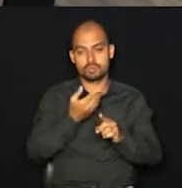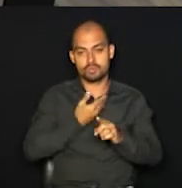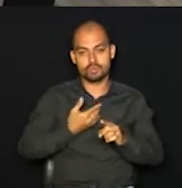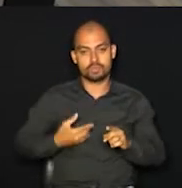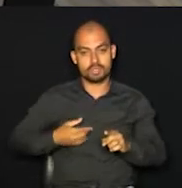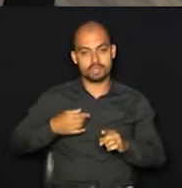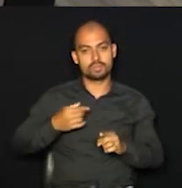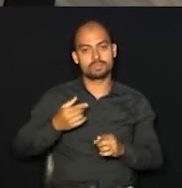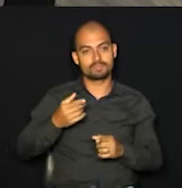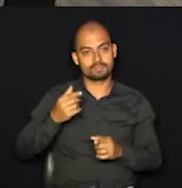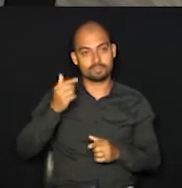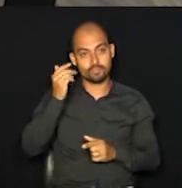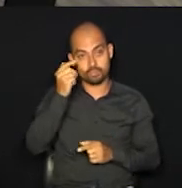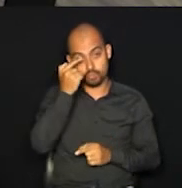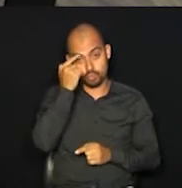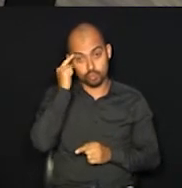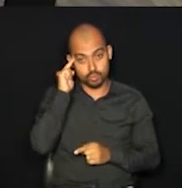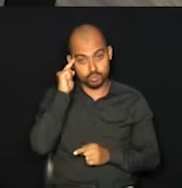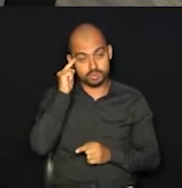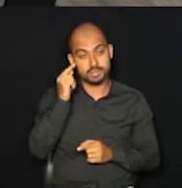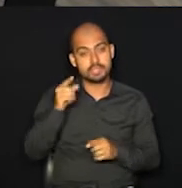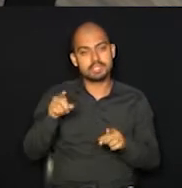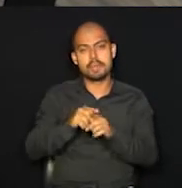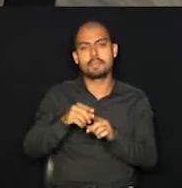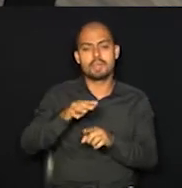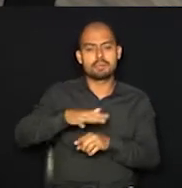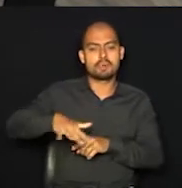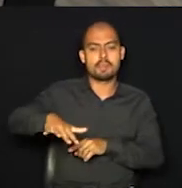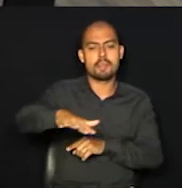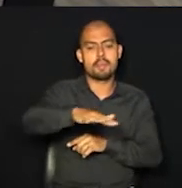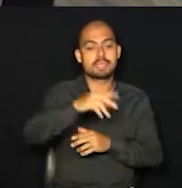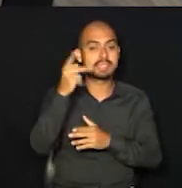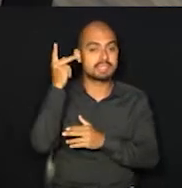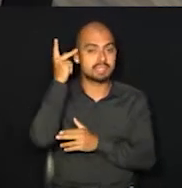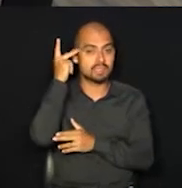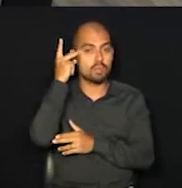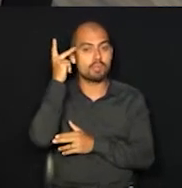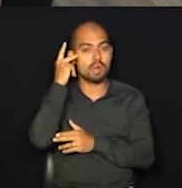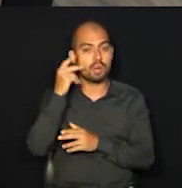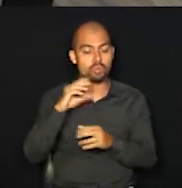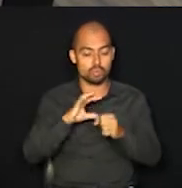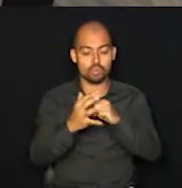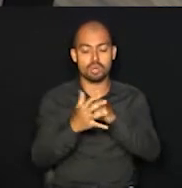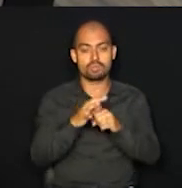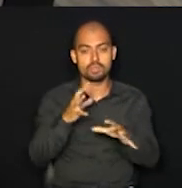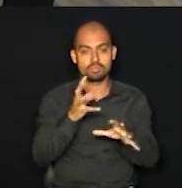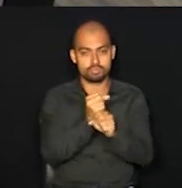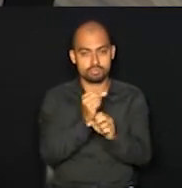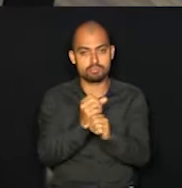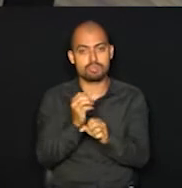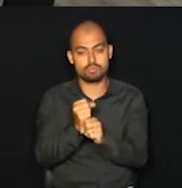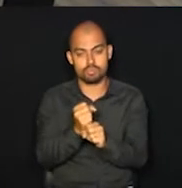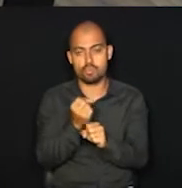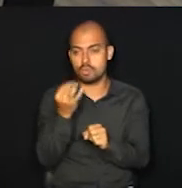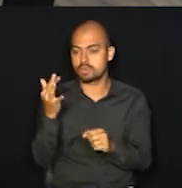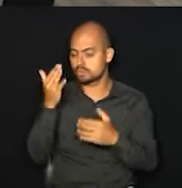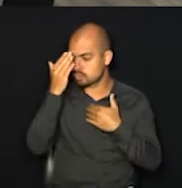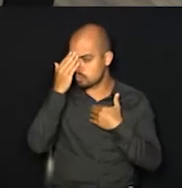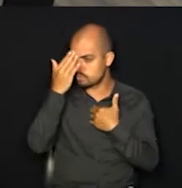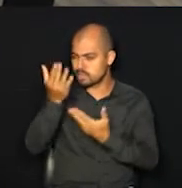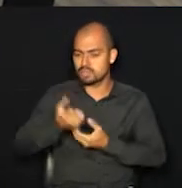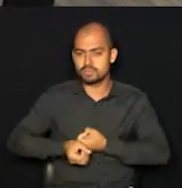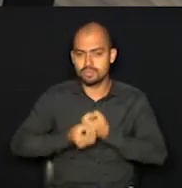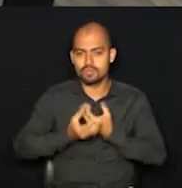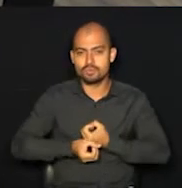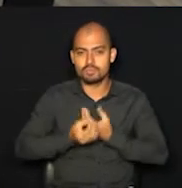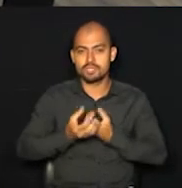João Dória. Demos uma passada também pela região metropolitana, atualizamos os casos da Covid-19. Muito obrigado por todas as